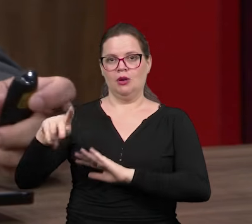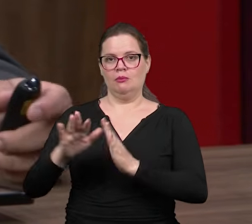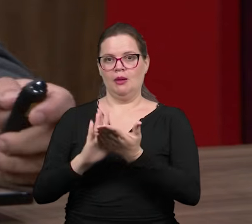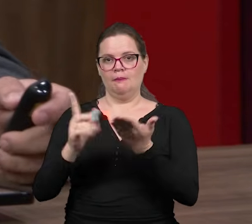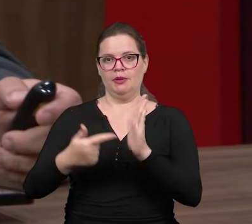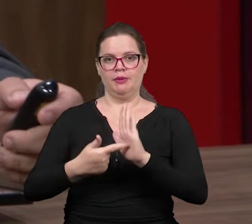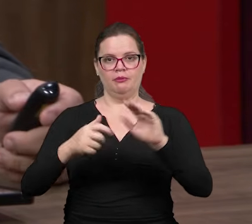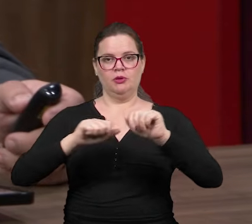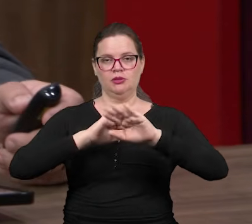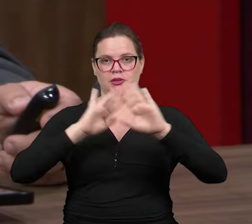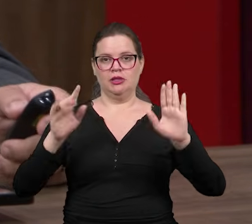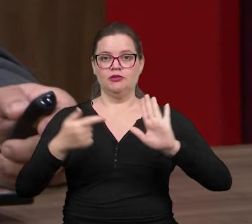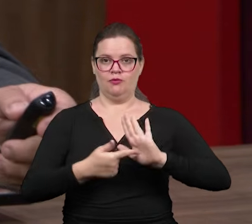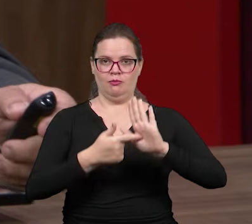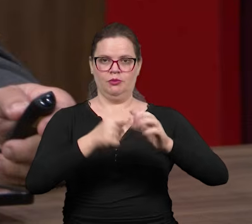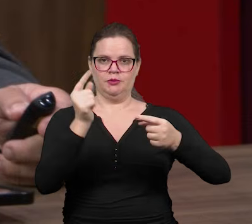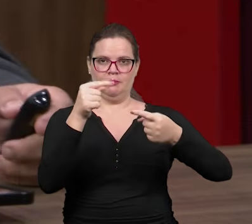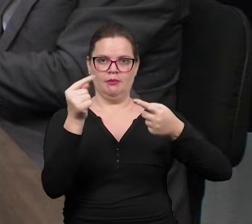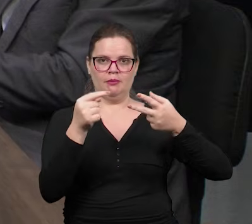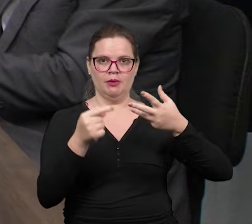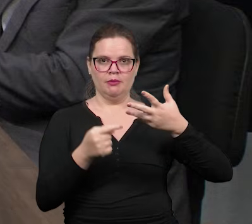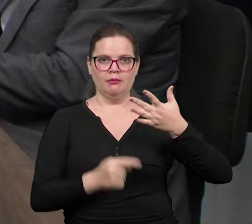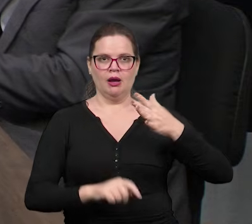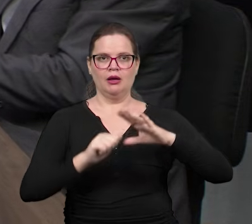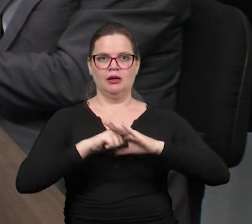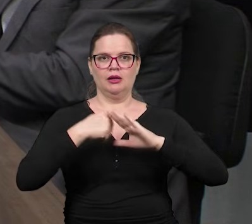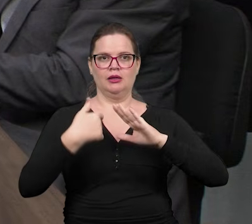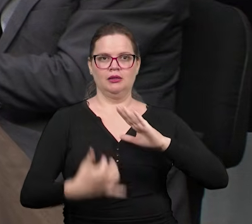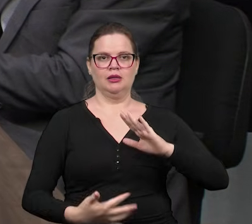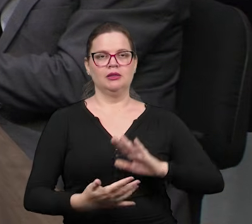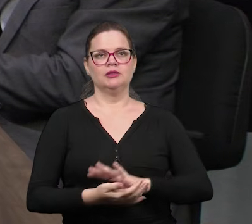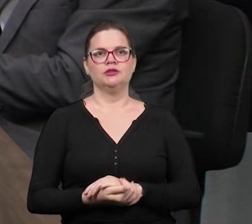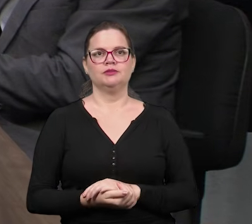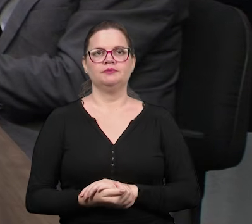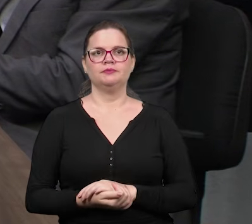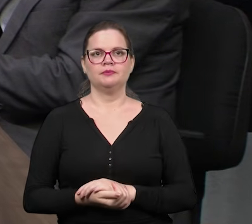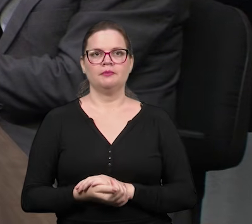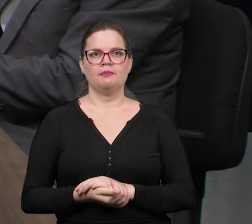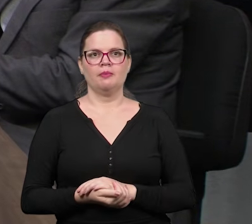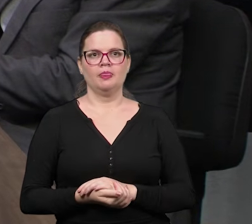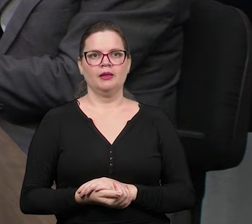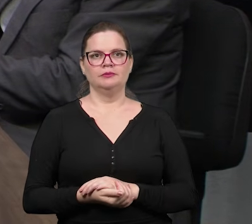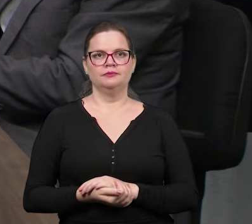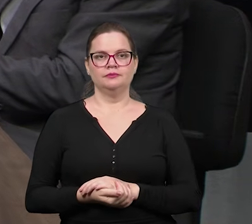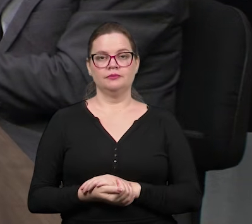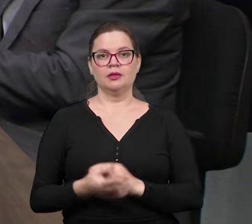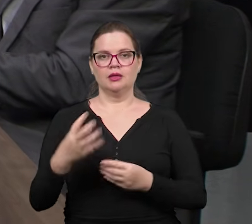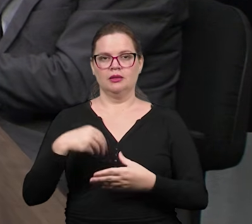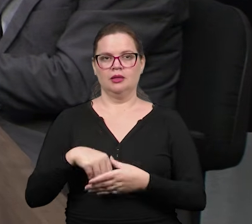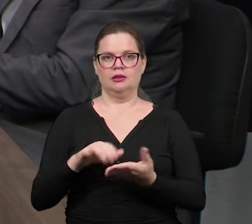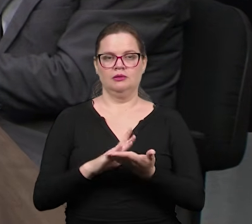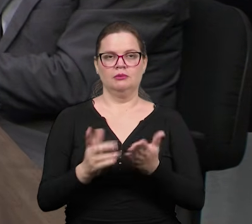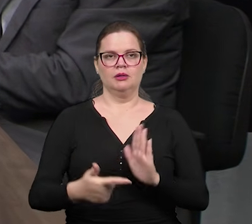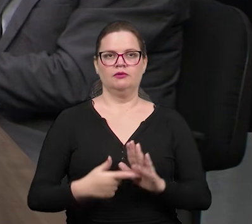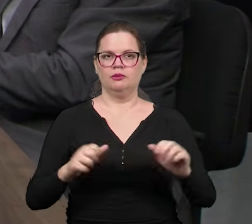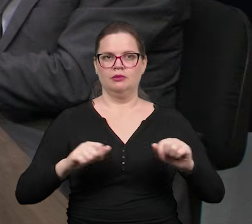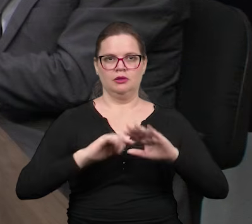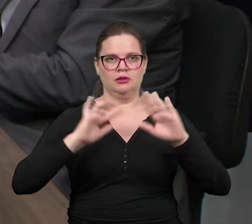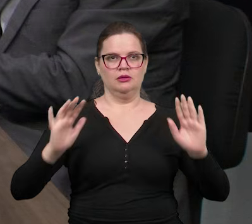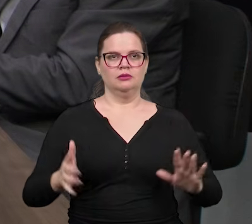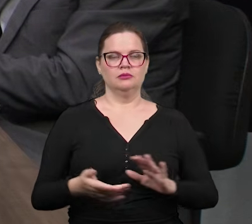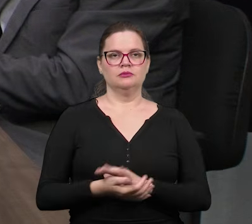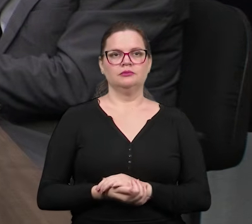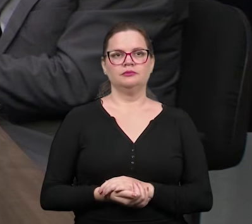para os irmãos algumas dessas características, vamos projetar aqui para os irmãos, algumas dessas características que estão descritas na palavra de Deus, né? E